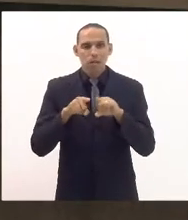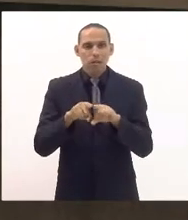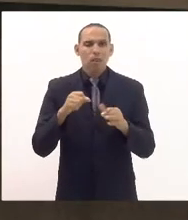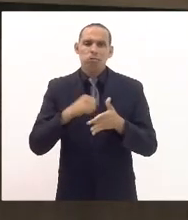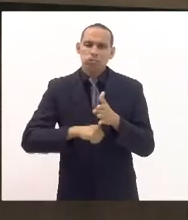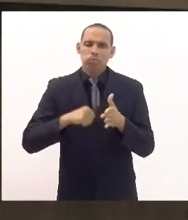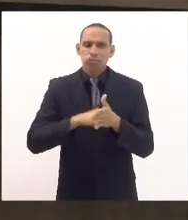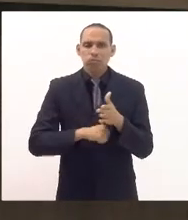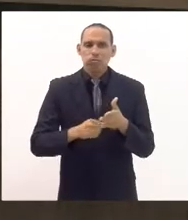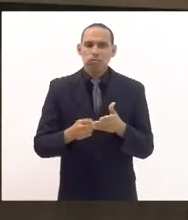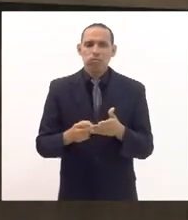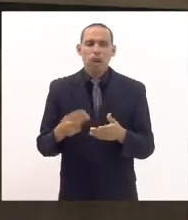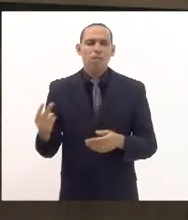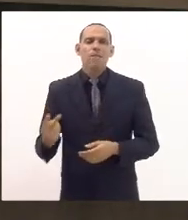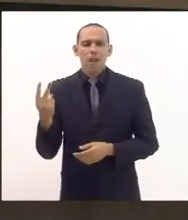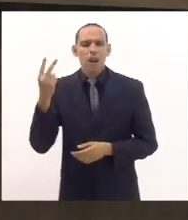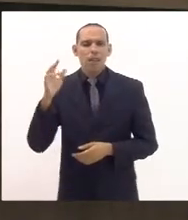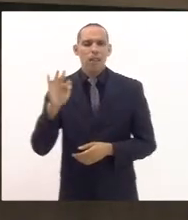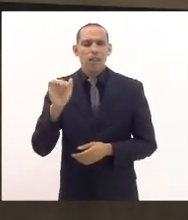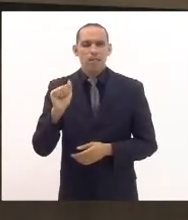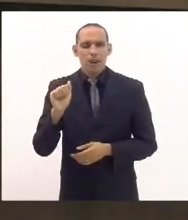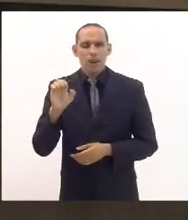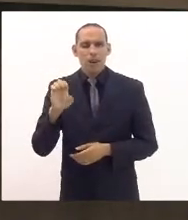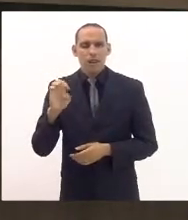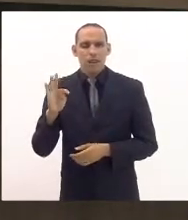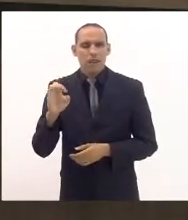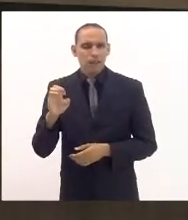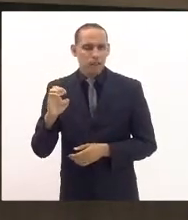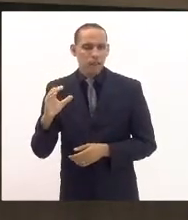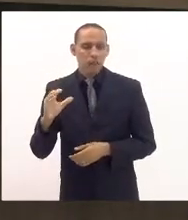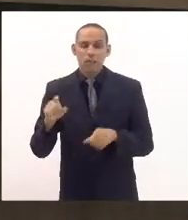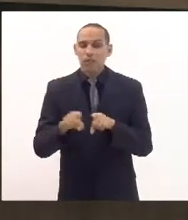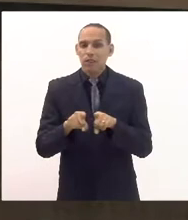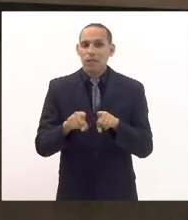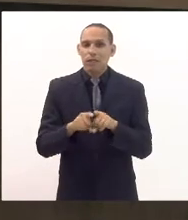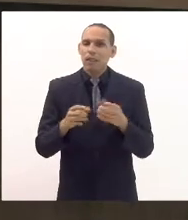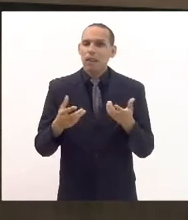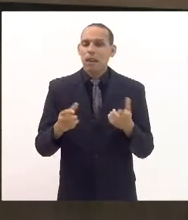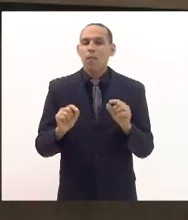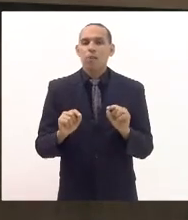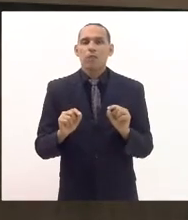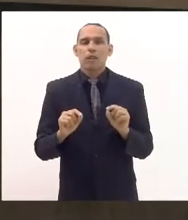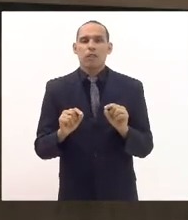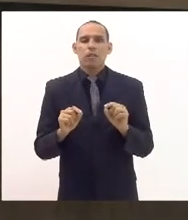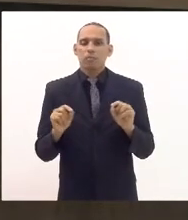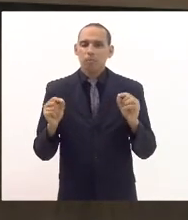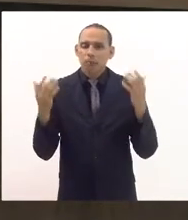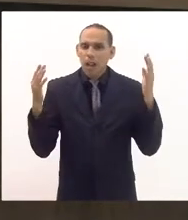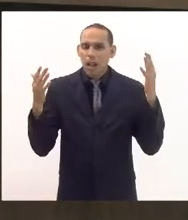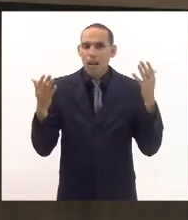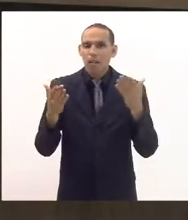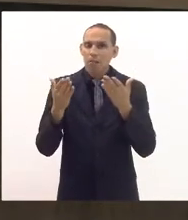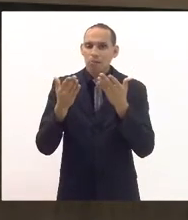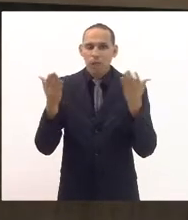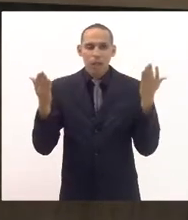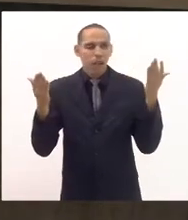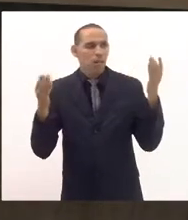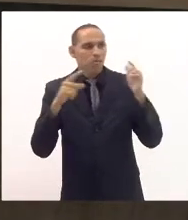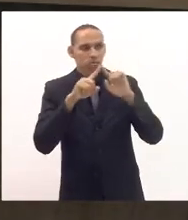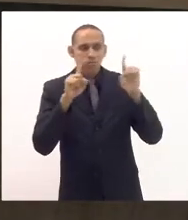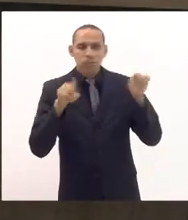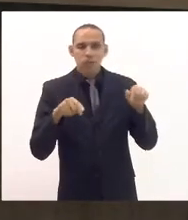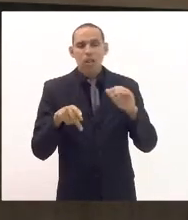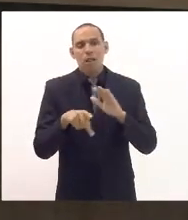nessa luta pela valorização da Faetec e queda principalmente também parabenizar os servidores da